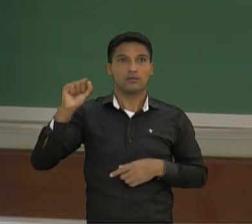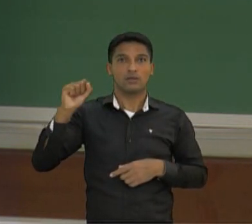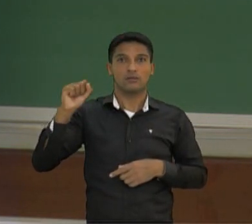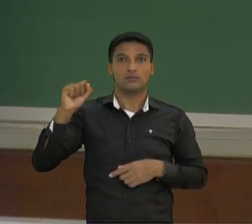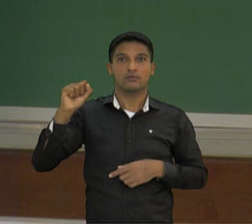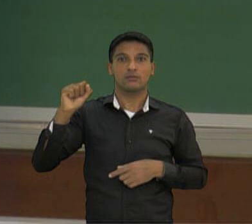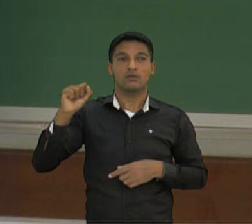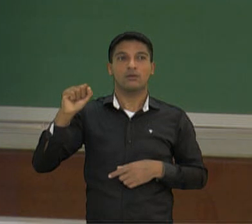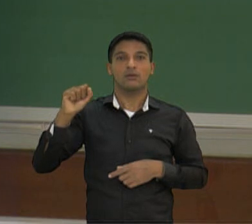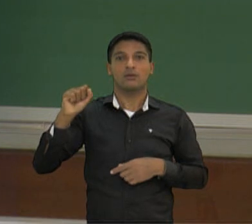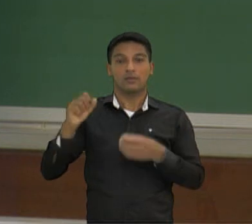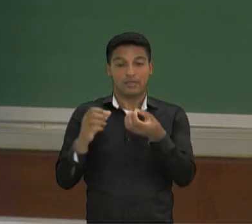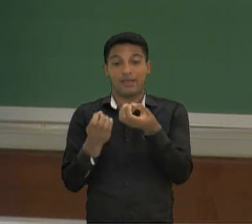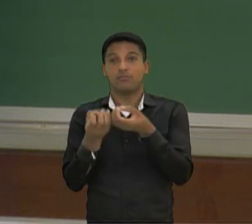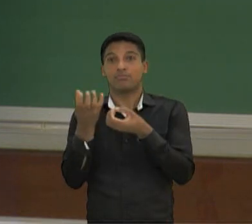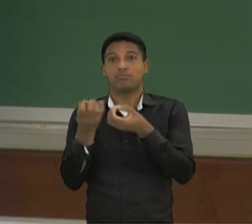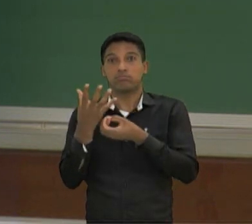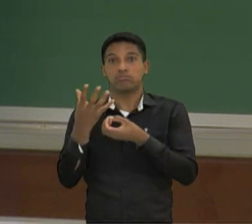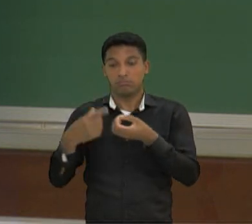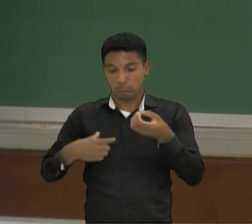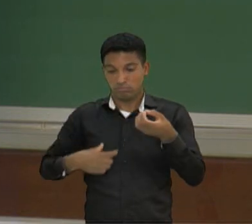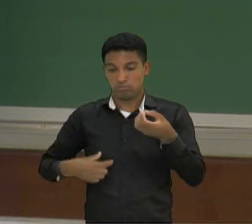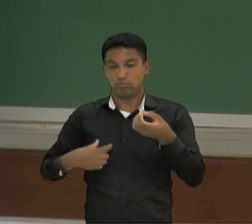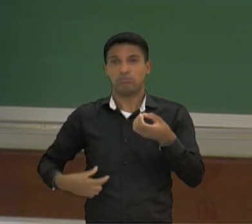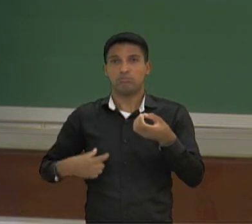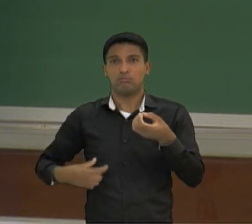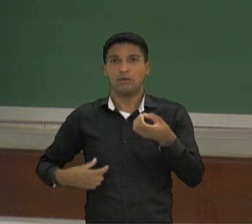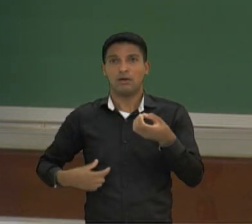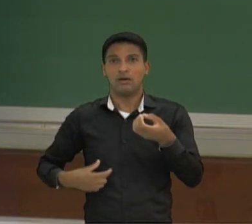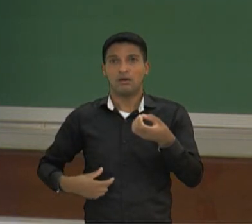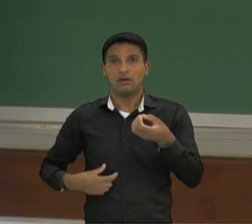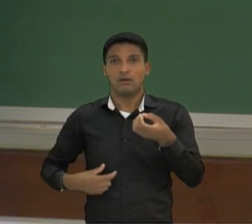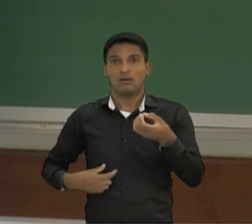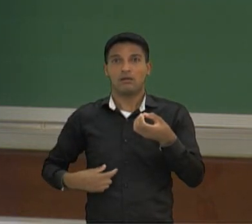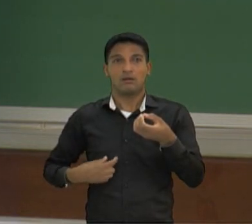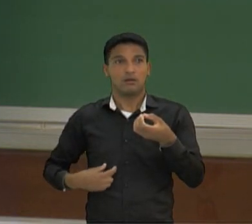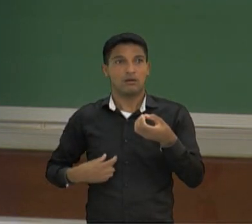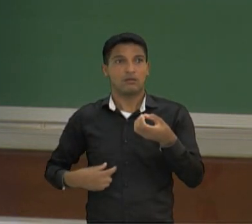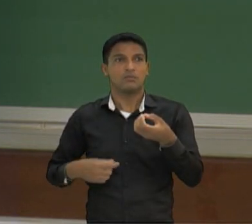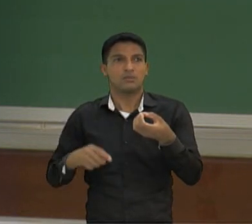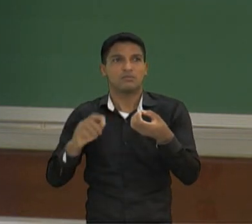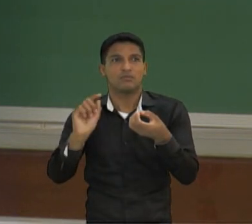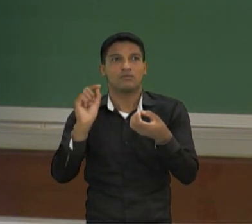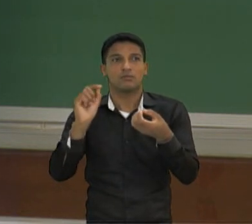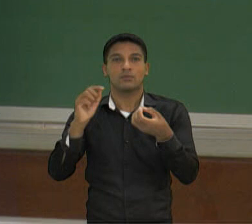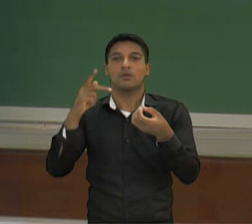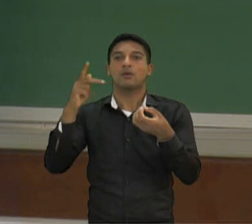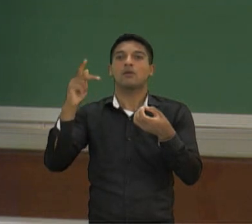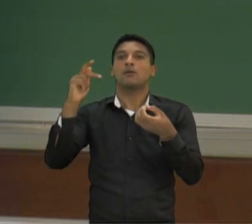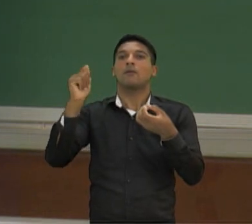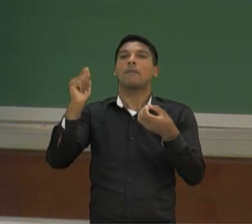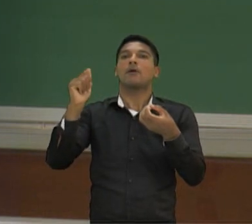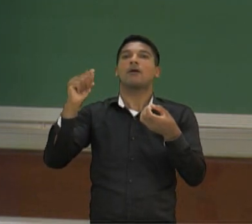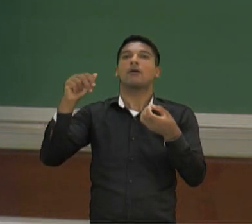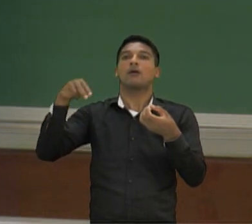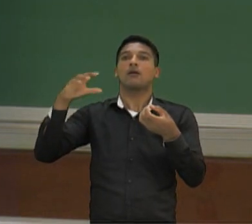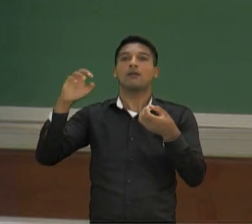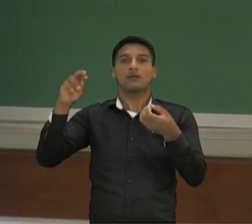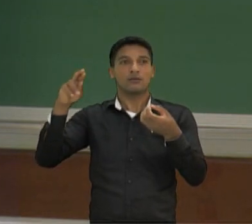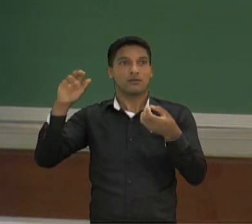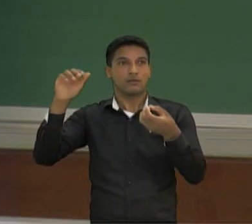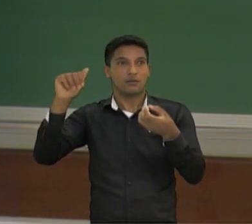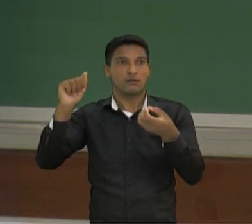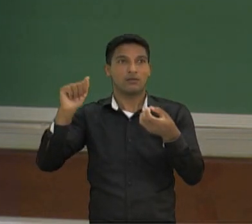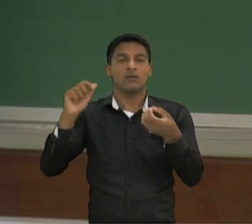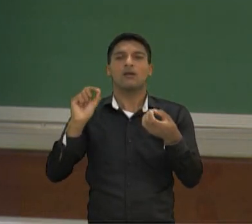crimotripsina, DNase e RNase. Notem, pessoal, a maior parte sempre termina em ase. O que elas vão degradar? Proteínas,